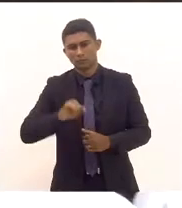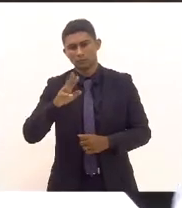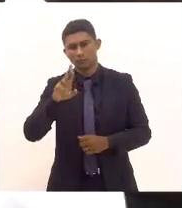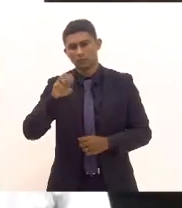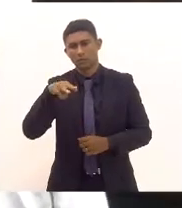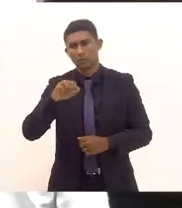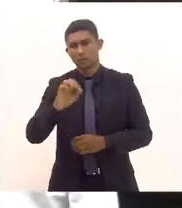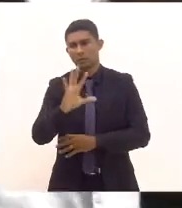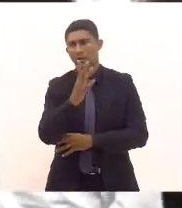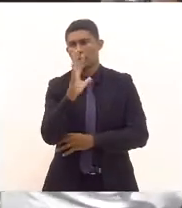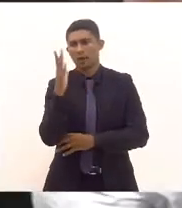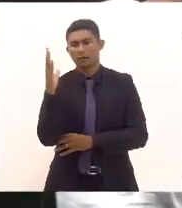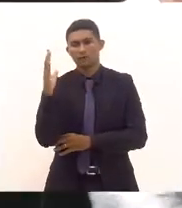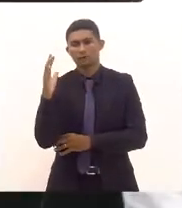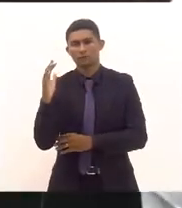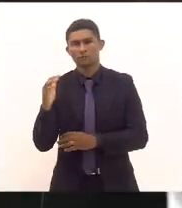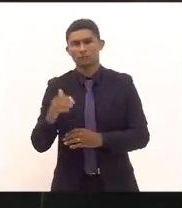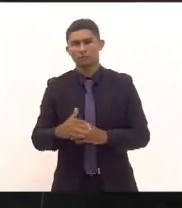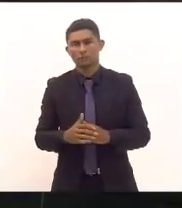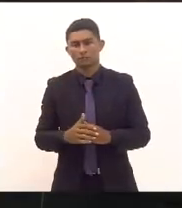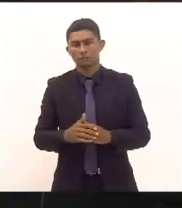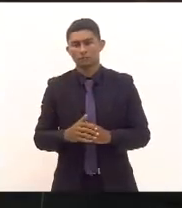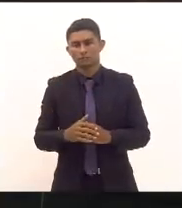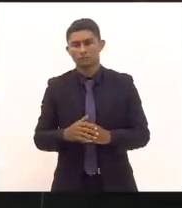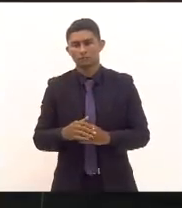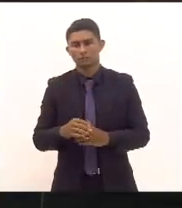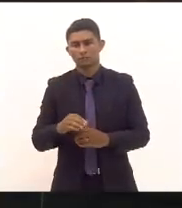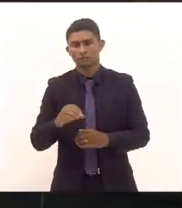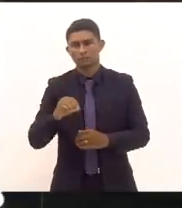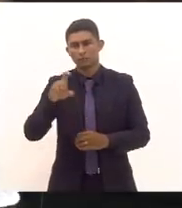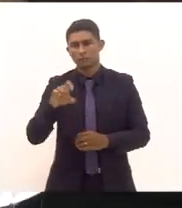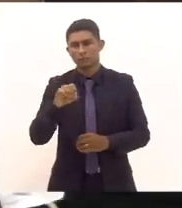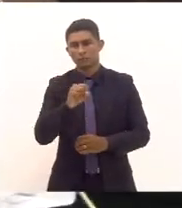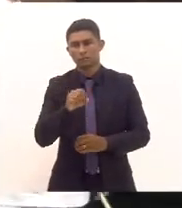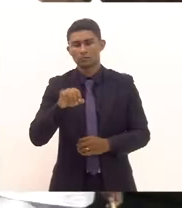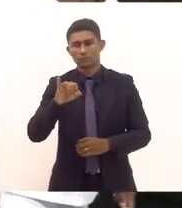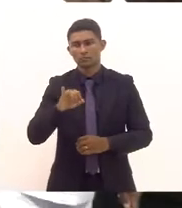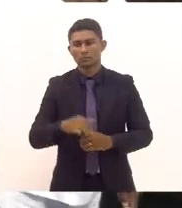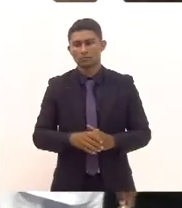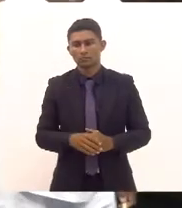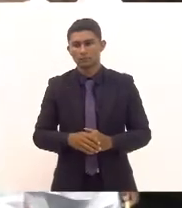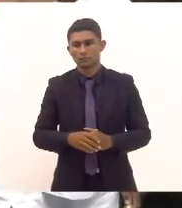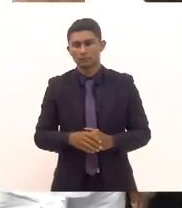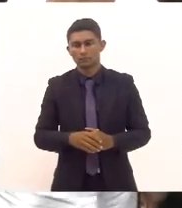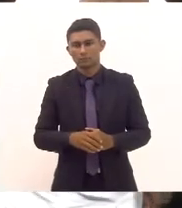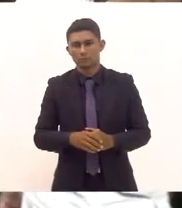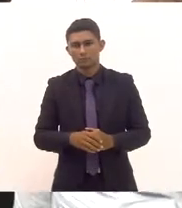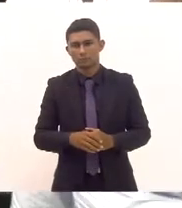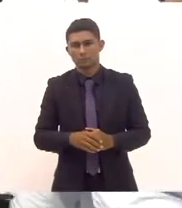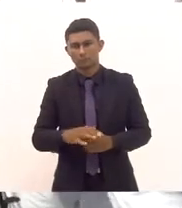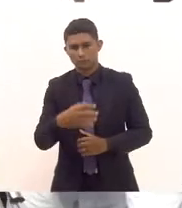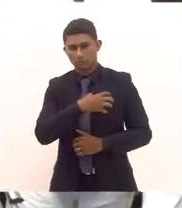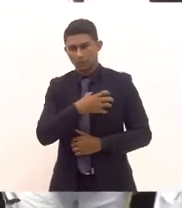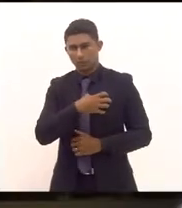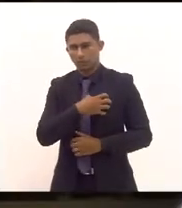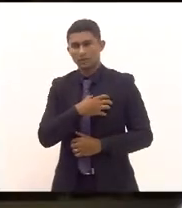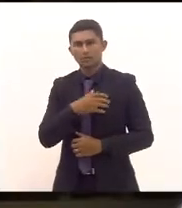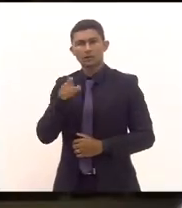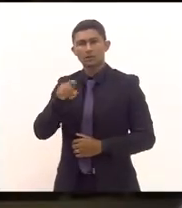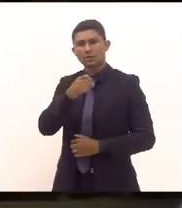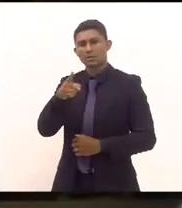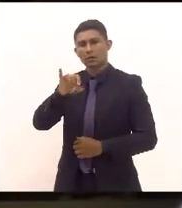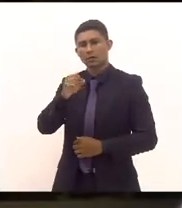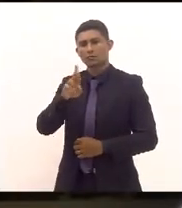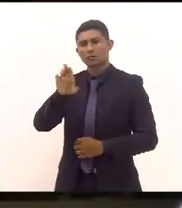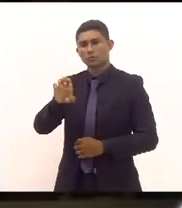Sagrada oke aro Oxossi o quê o quê na Bahia São Jorge